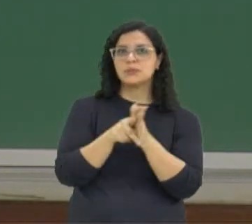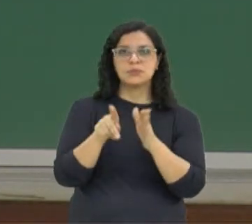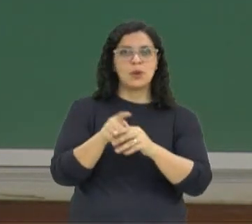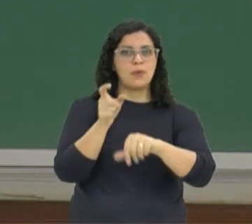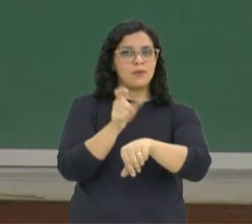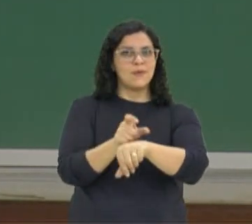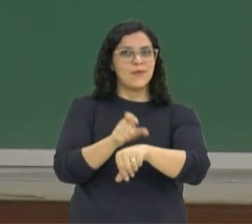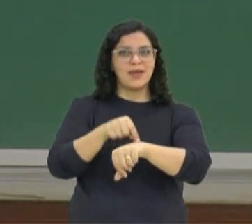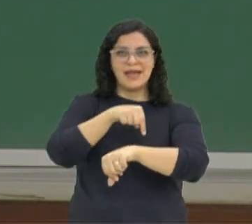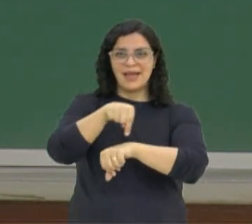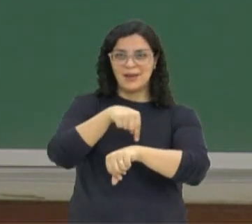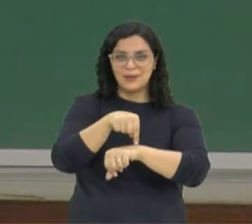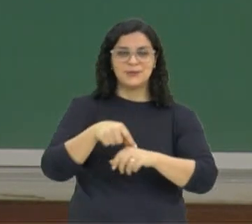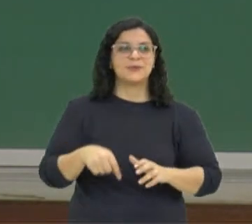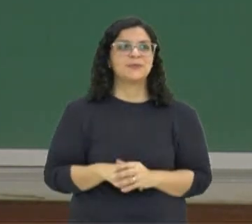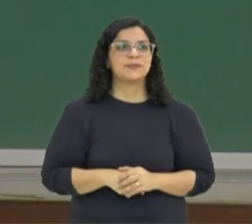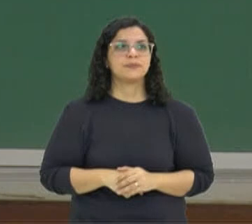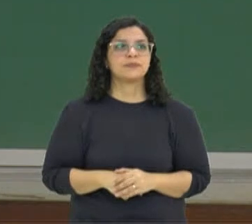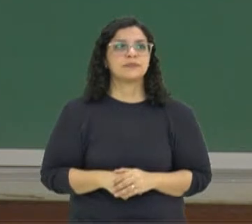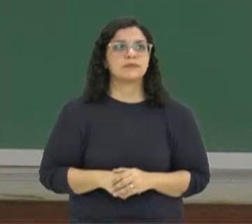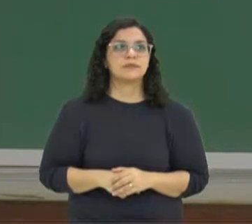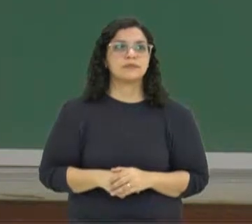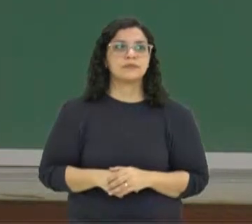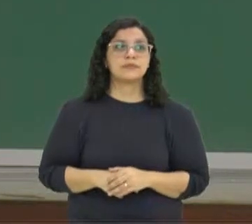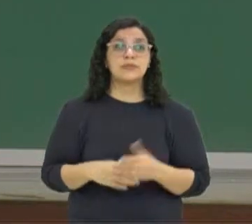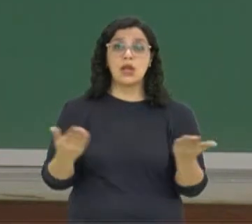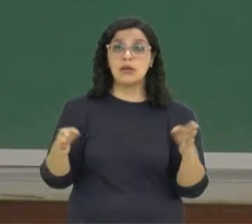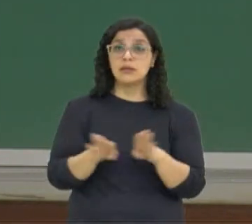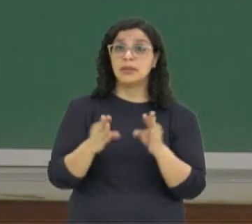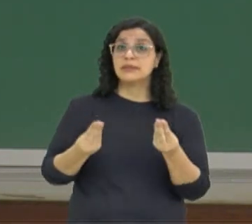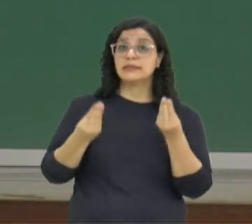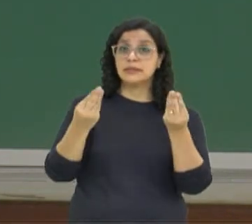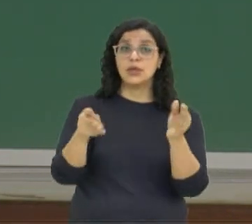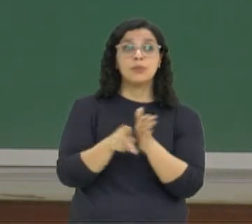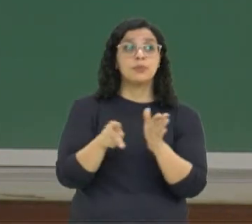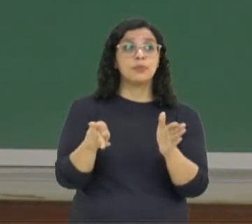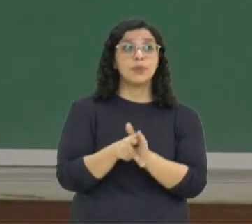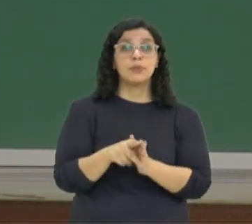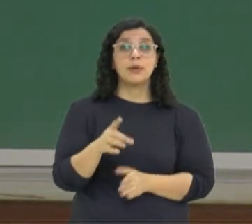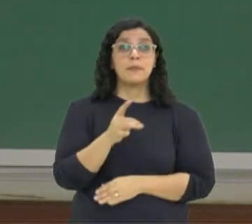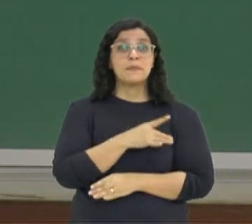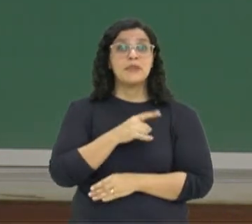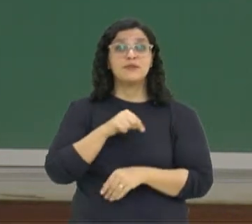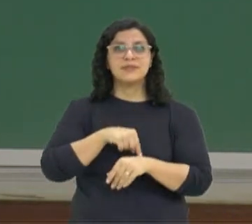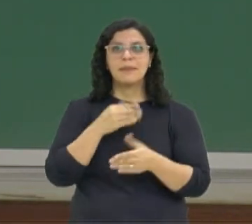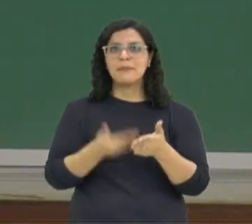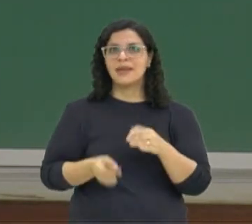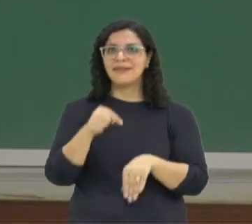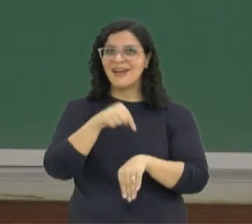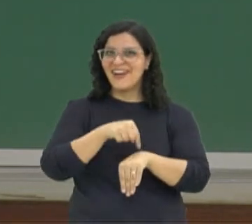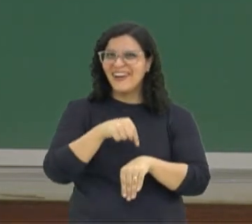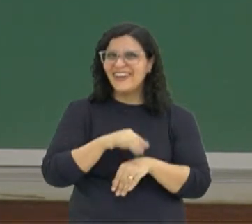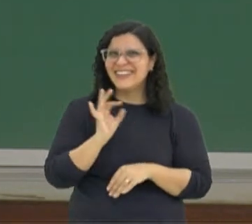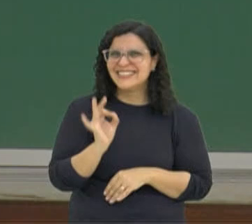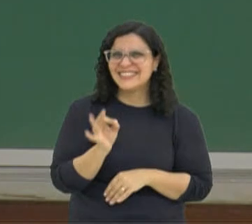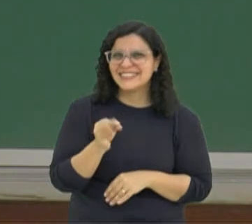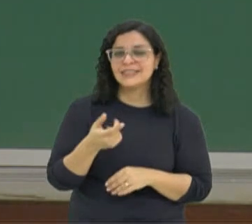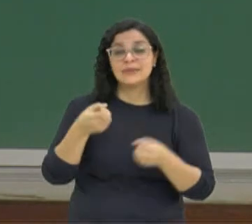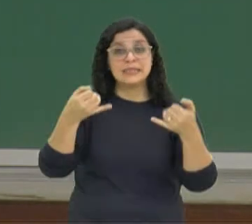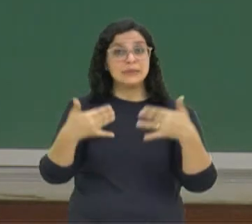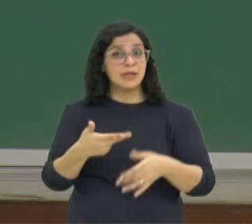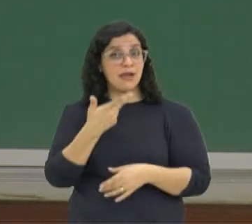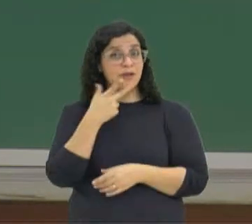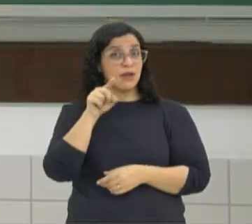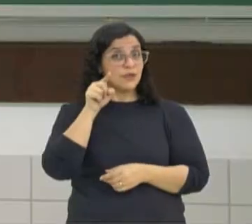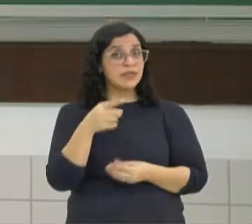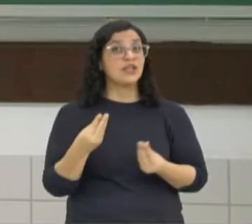um relógio, né? Te regalam el miedo de perderlo. Então, é isso que ele, segundo o